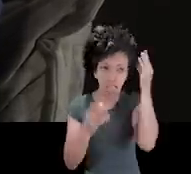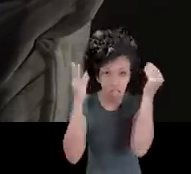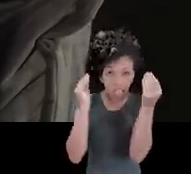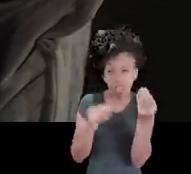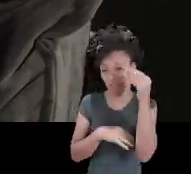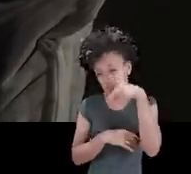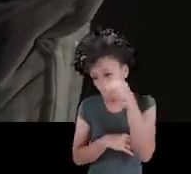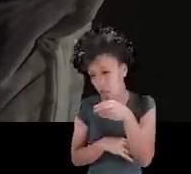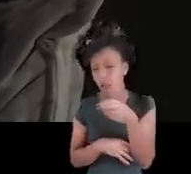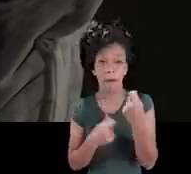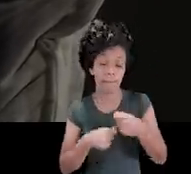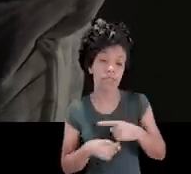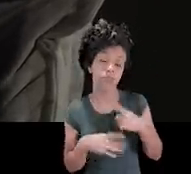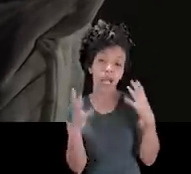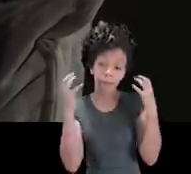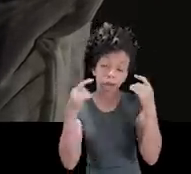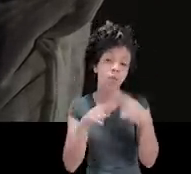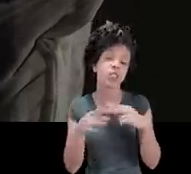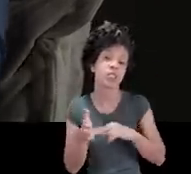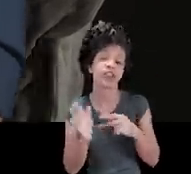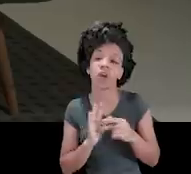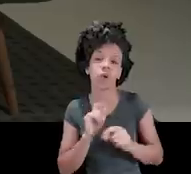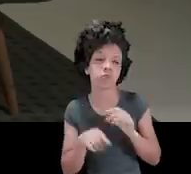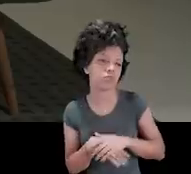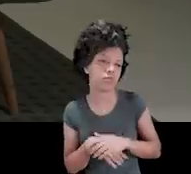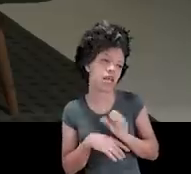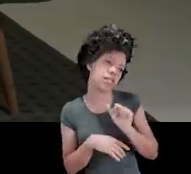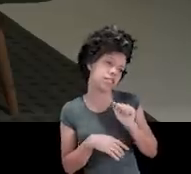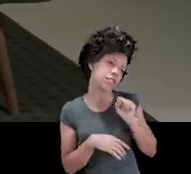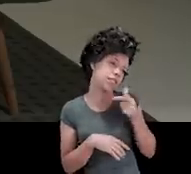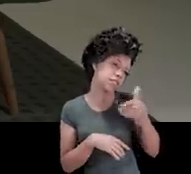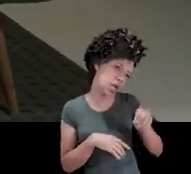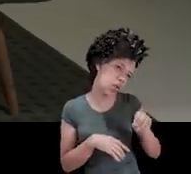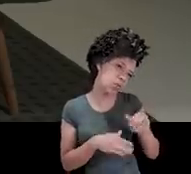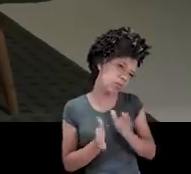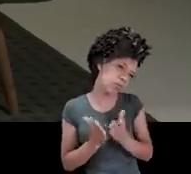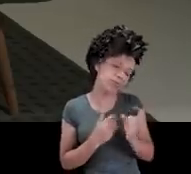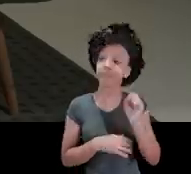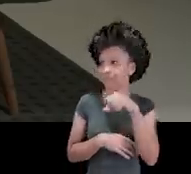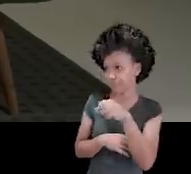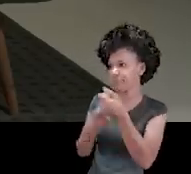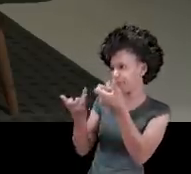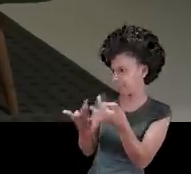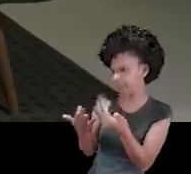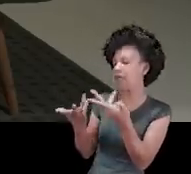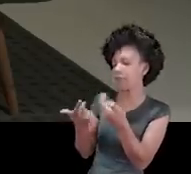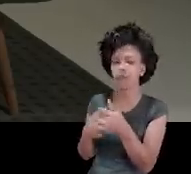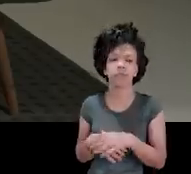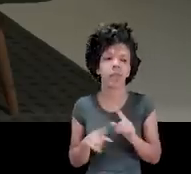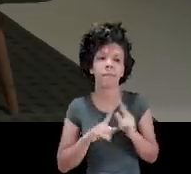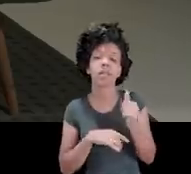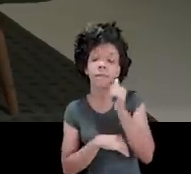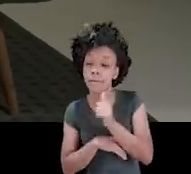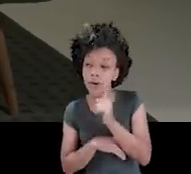sendo vulnerável, eu preciso ter o cabelo porque isso significa alguma coisa. O Sansão, né? É, o Sansão. Uhum. Olha que maravilhoso. Para a mulher tem uma